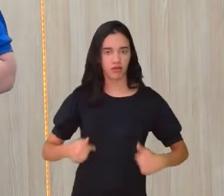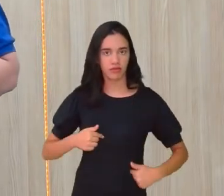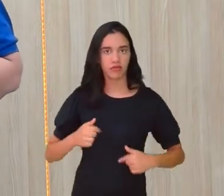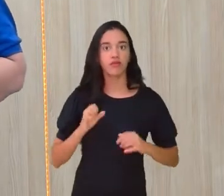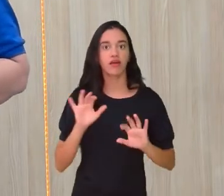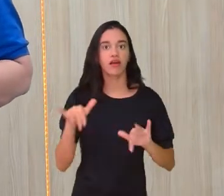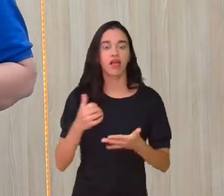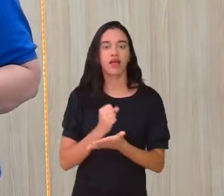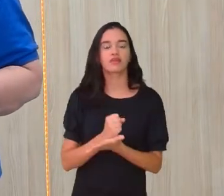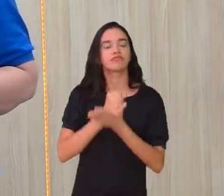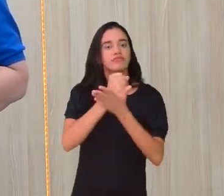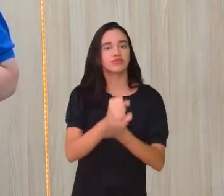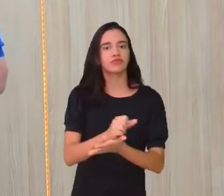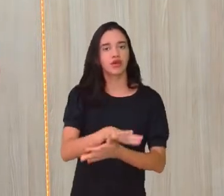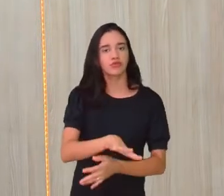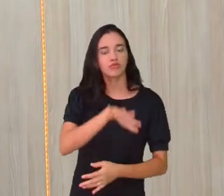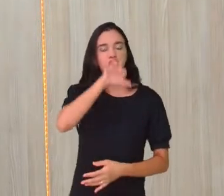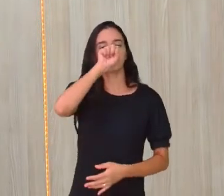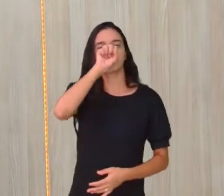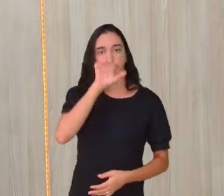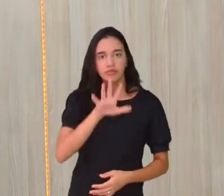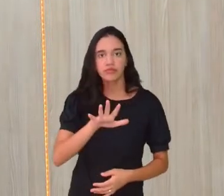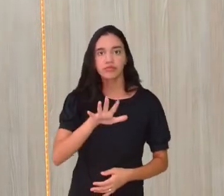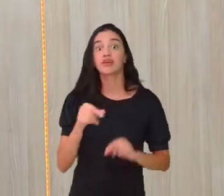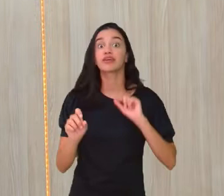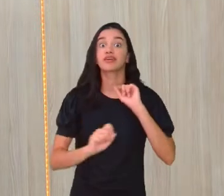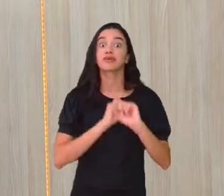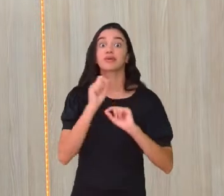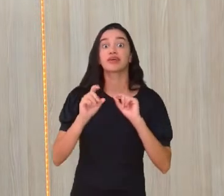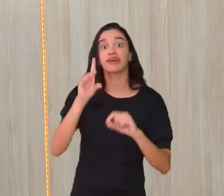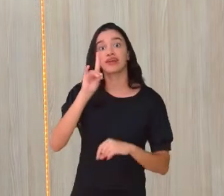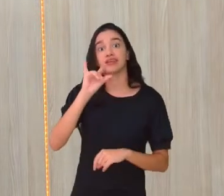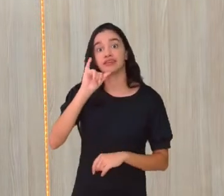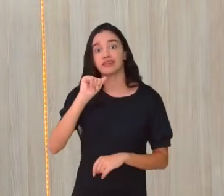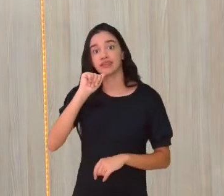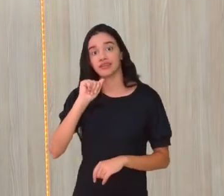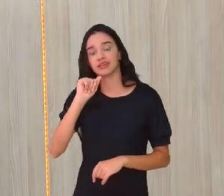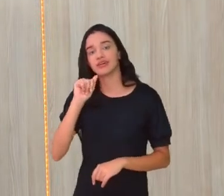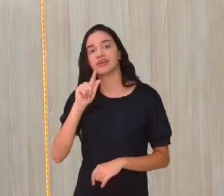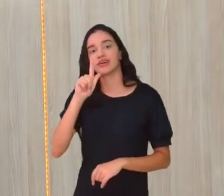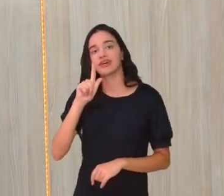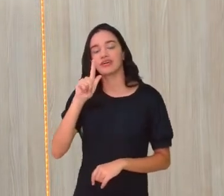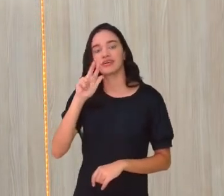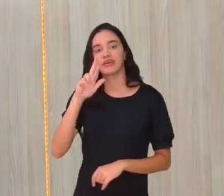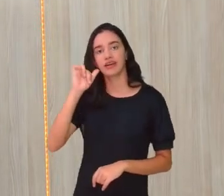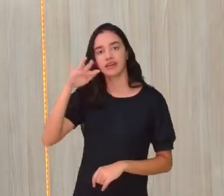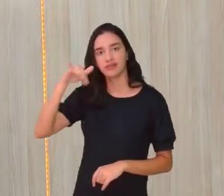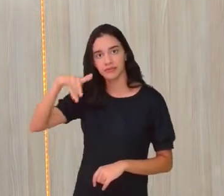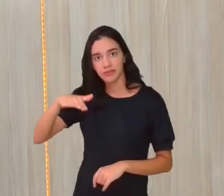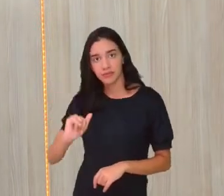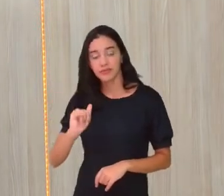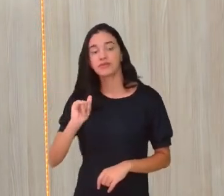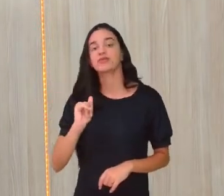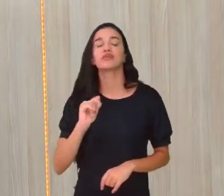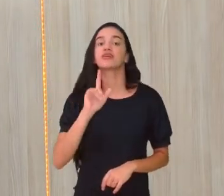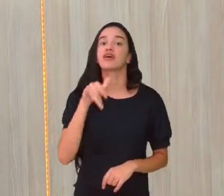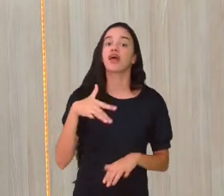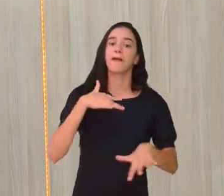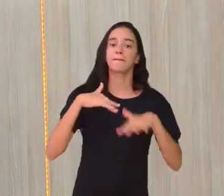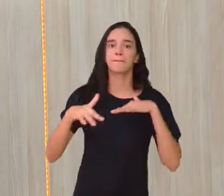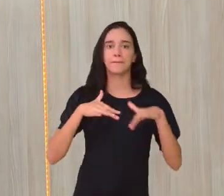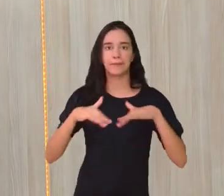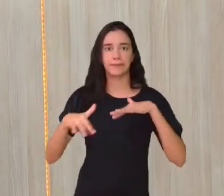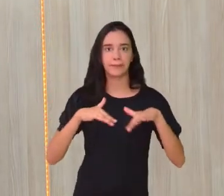momento de inspiração e expiração, que é o diafragma. Daqui a pouco eu vou mostrar uma imagem que vai representar bem esse movimento